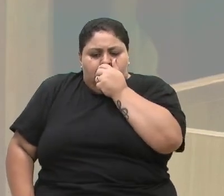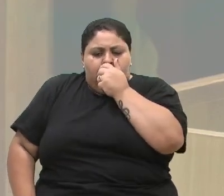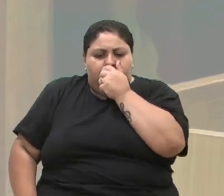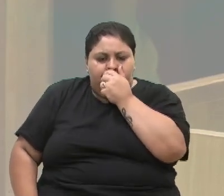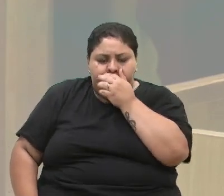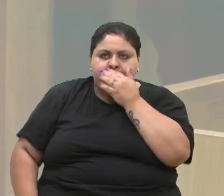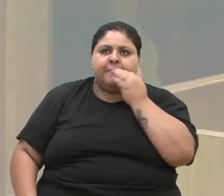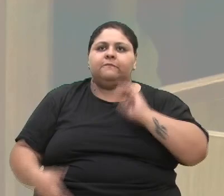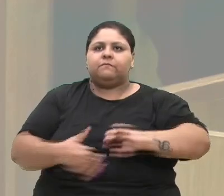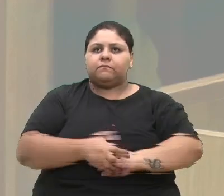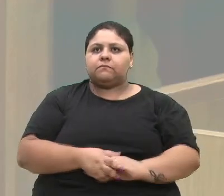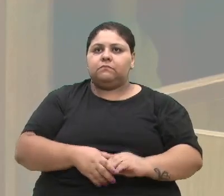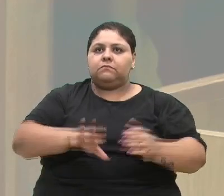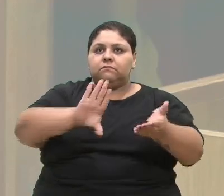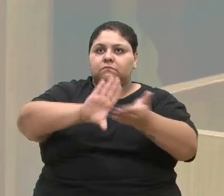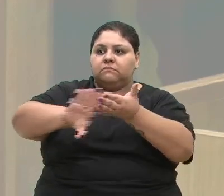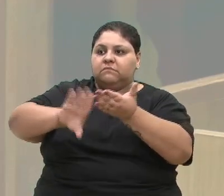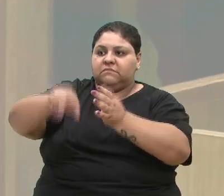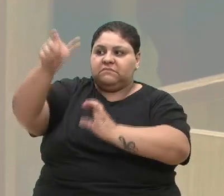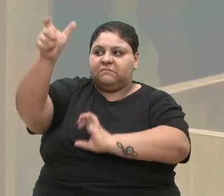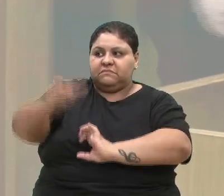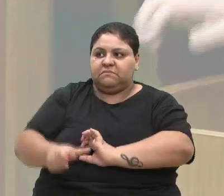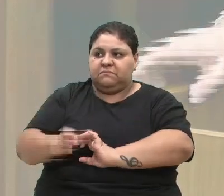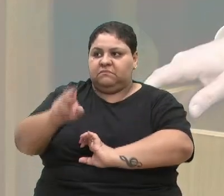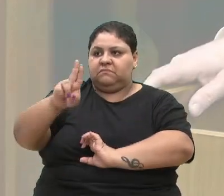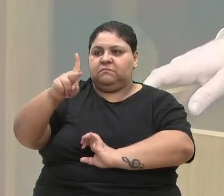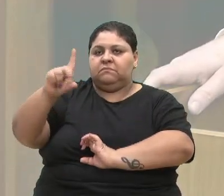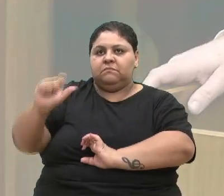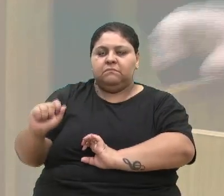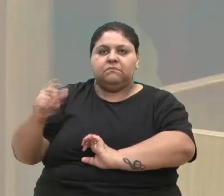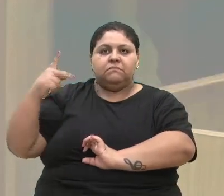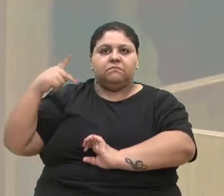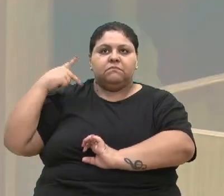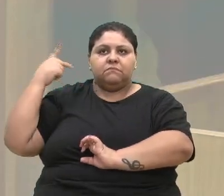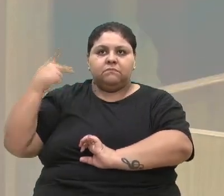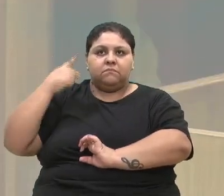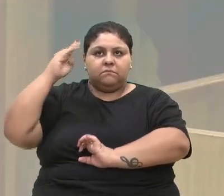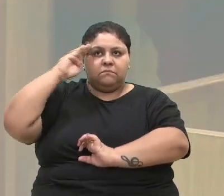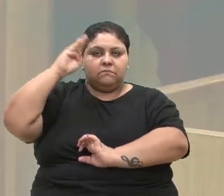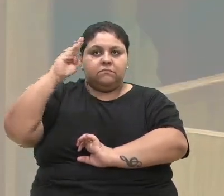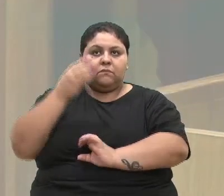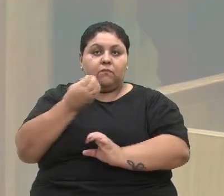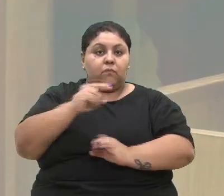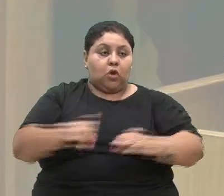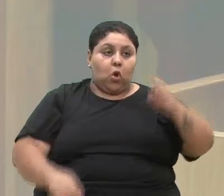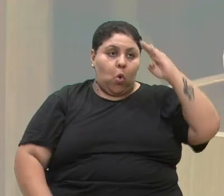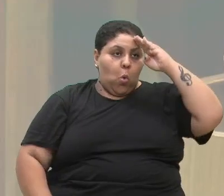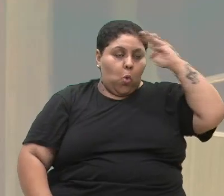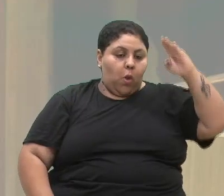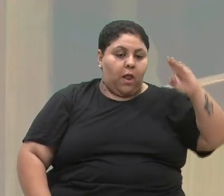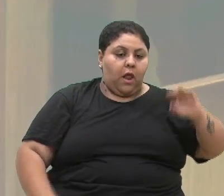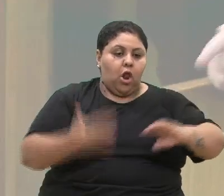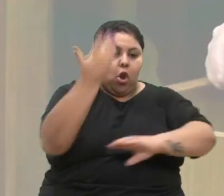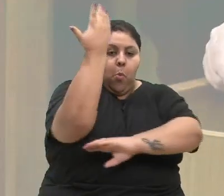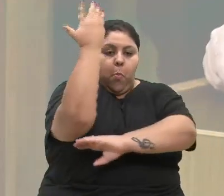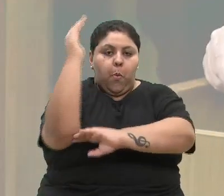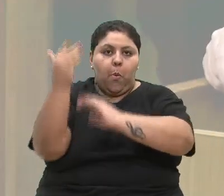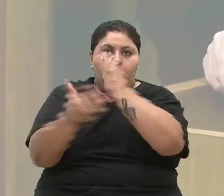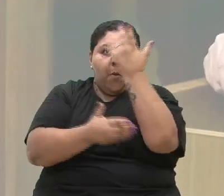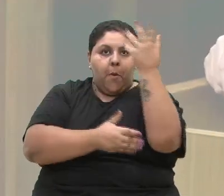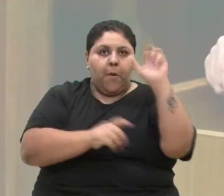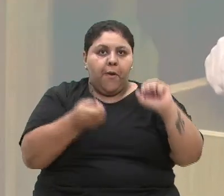E para tirar o pessoal das UPAs, vereador Cristiano, ou o soldado que está lá no meio da mata, né, que